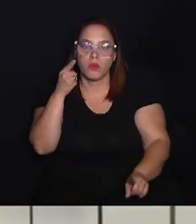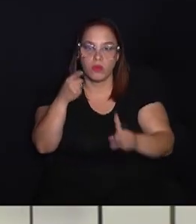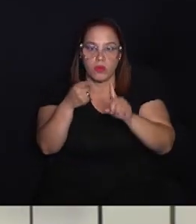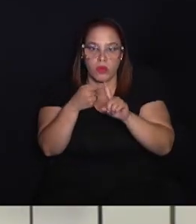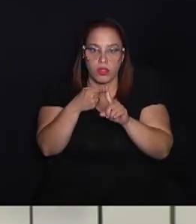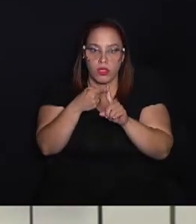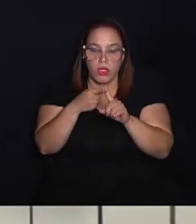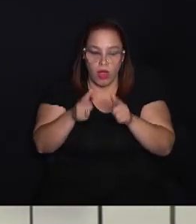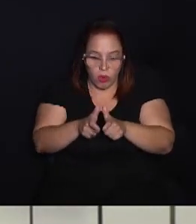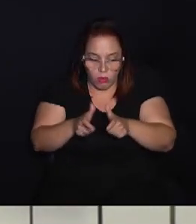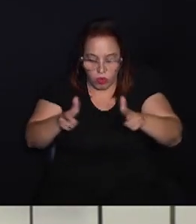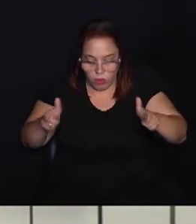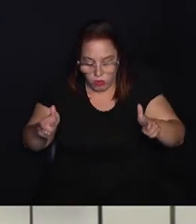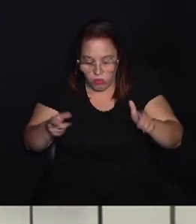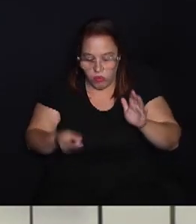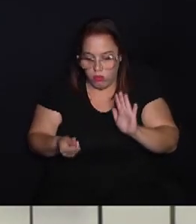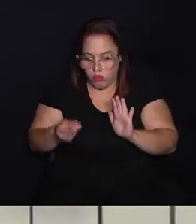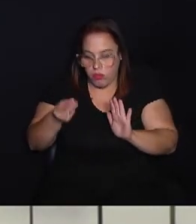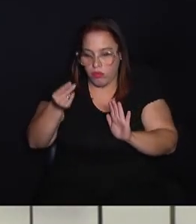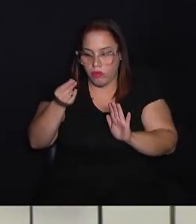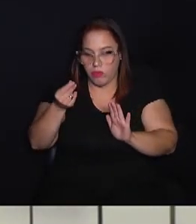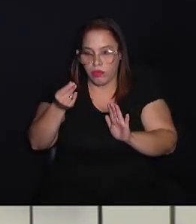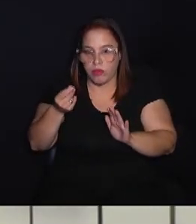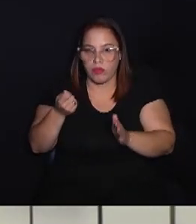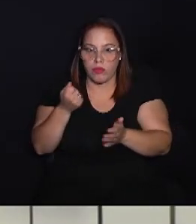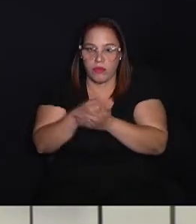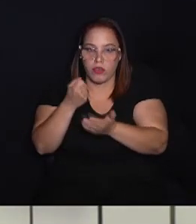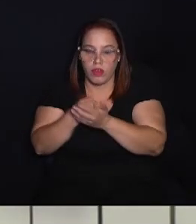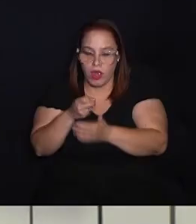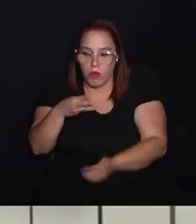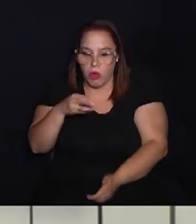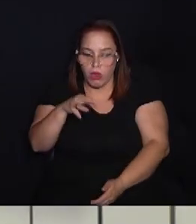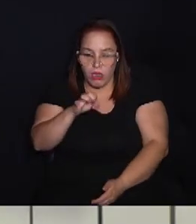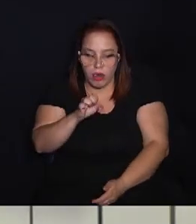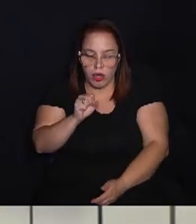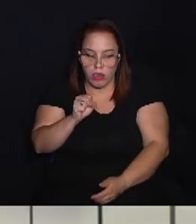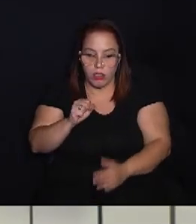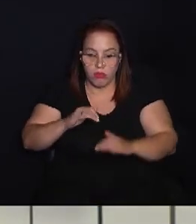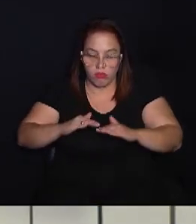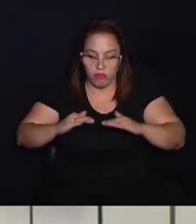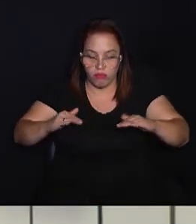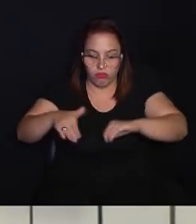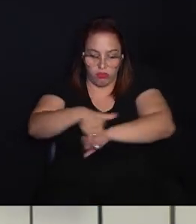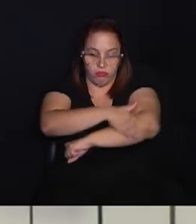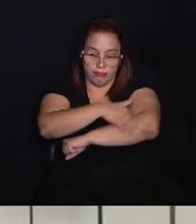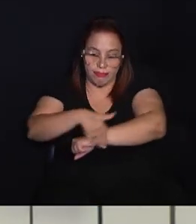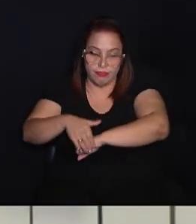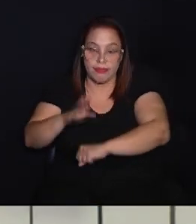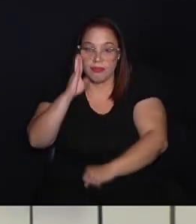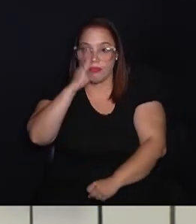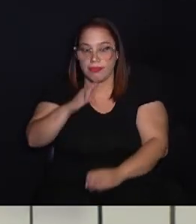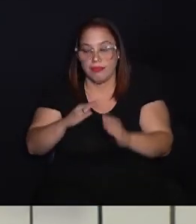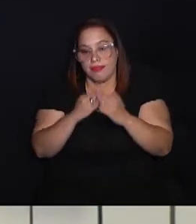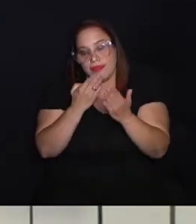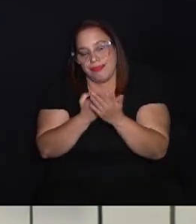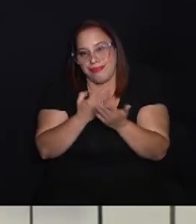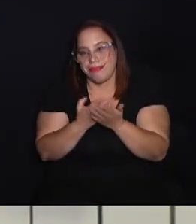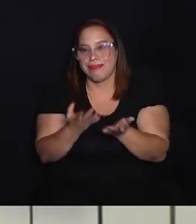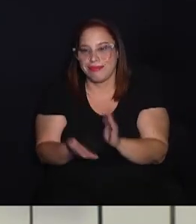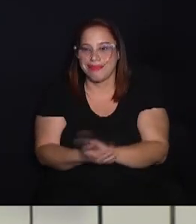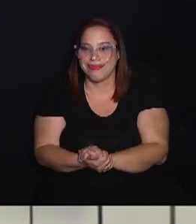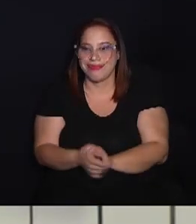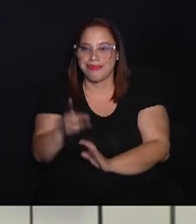Em dia de eleição, essa prática, que é adotada principalmente nas áreas próximas aos locais de votação, tem se repetido. Não é difícil